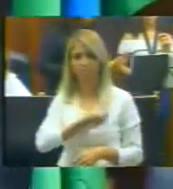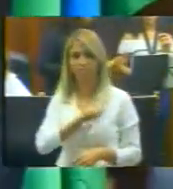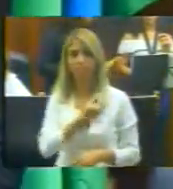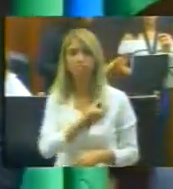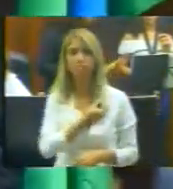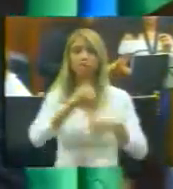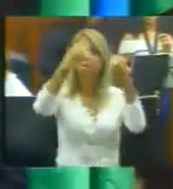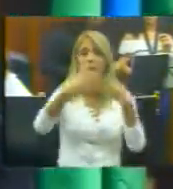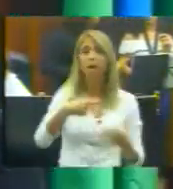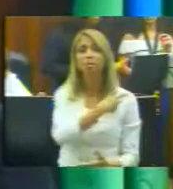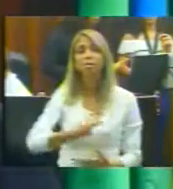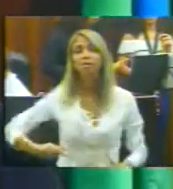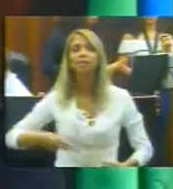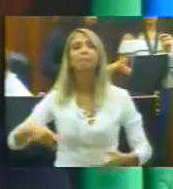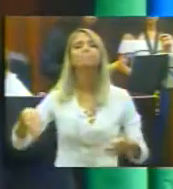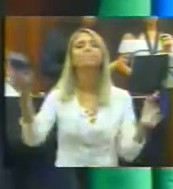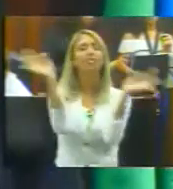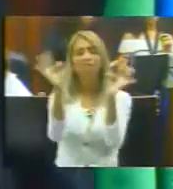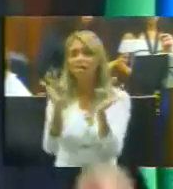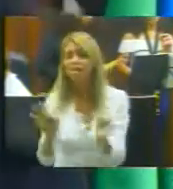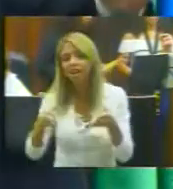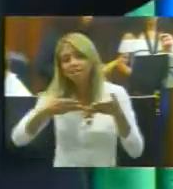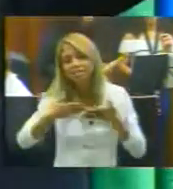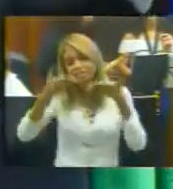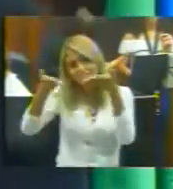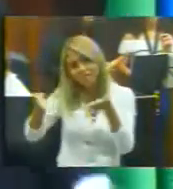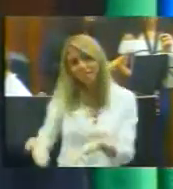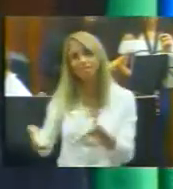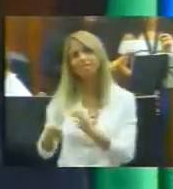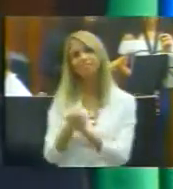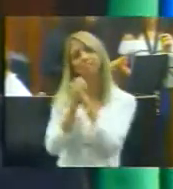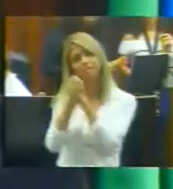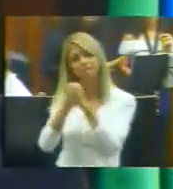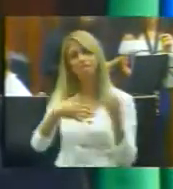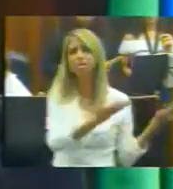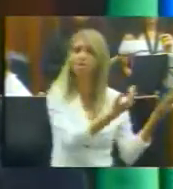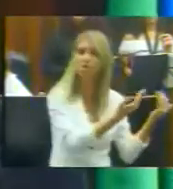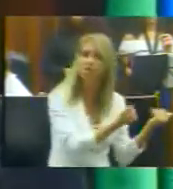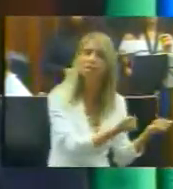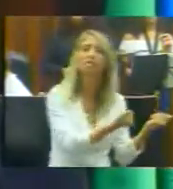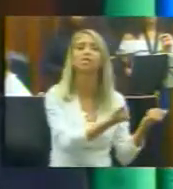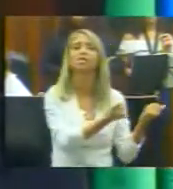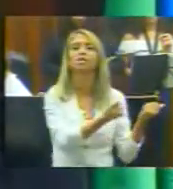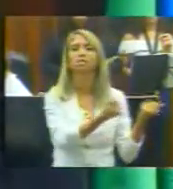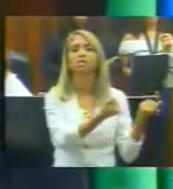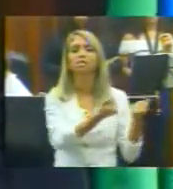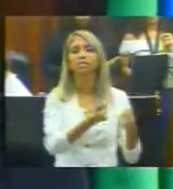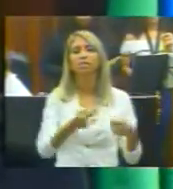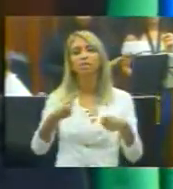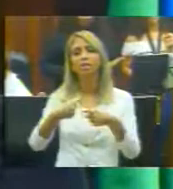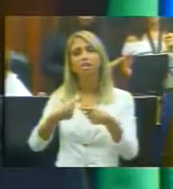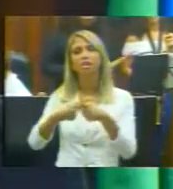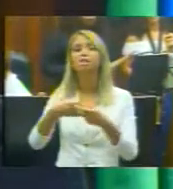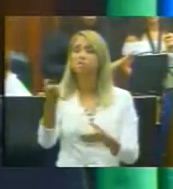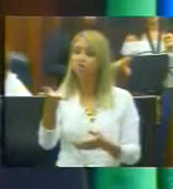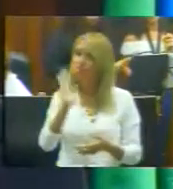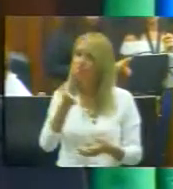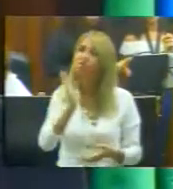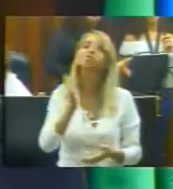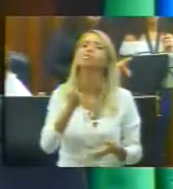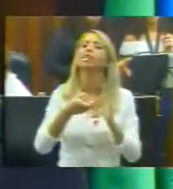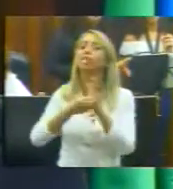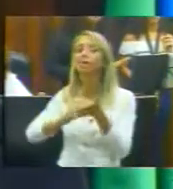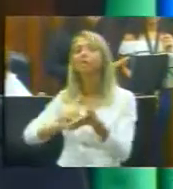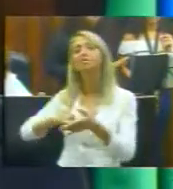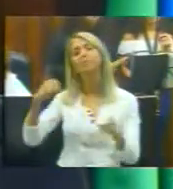Dizer, presidente, da minha alegria de estar aqui saudando esses jovens, prestigiando esses jovens. Né? Tive aqui a alegria